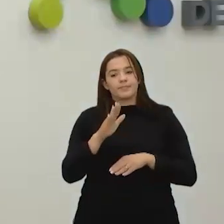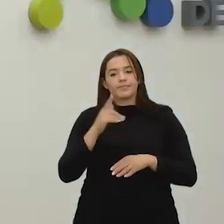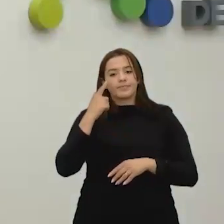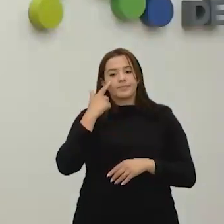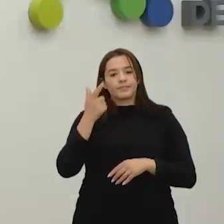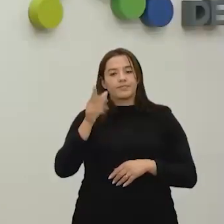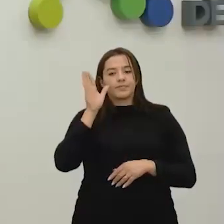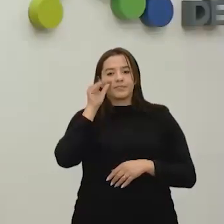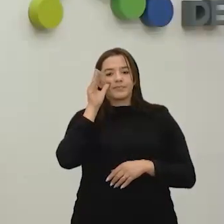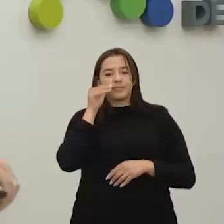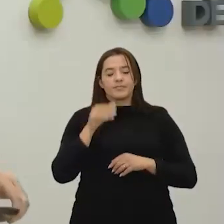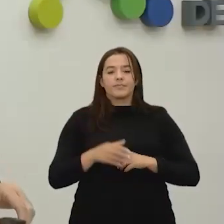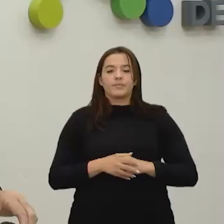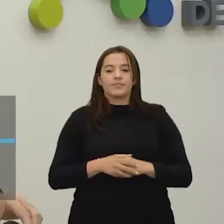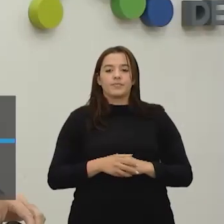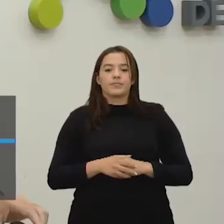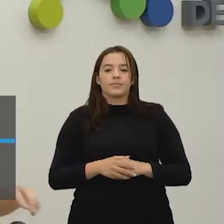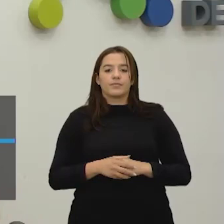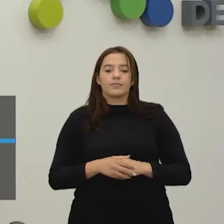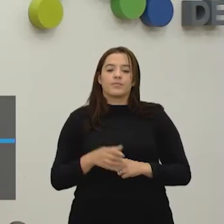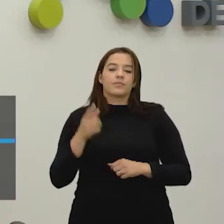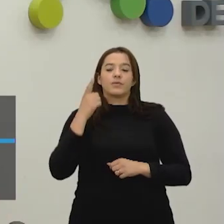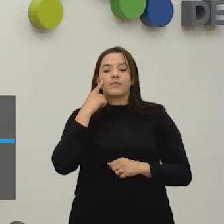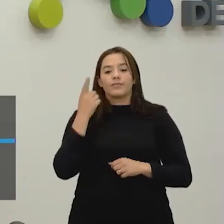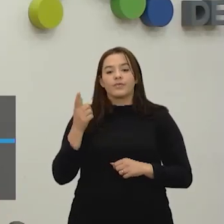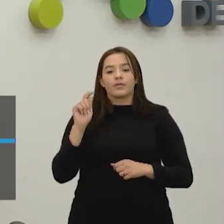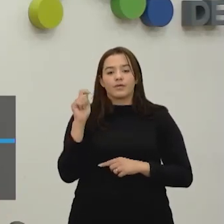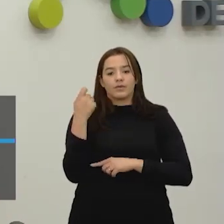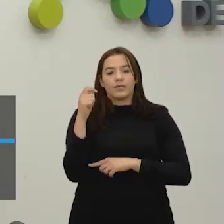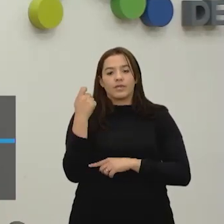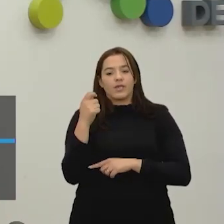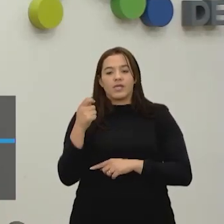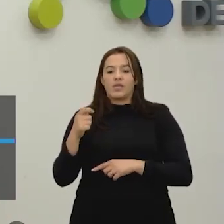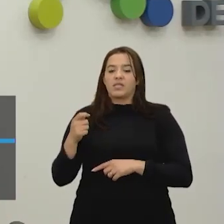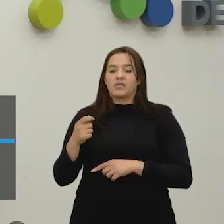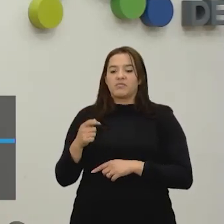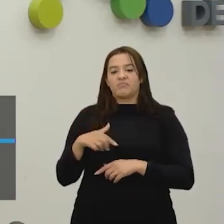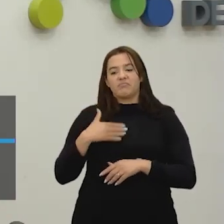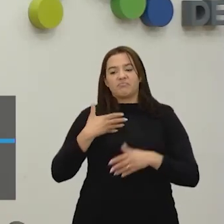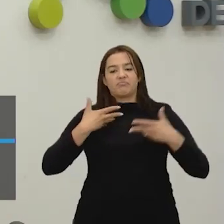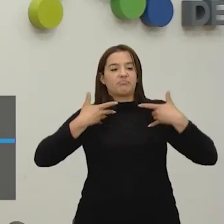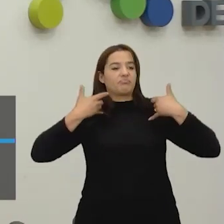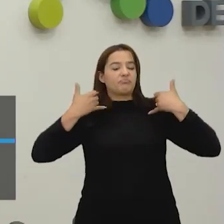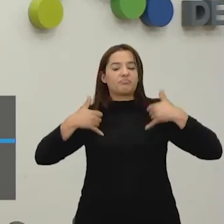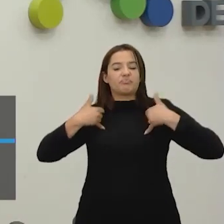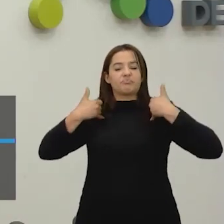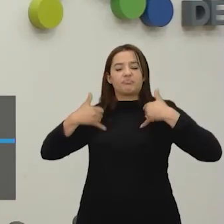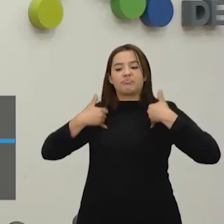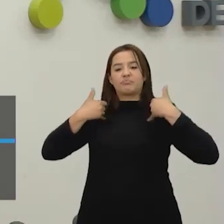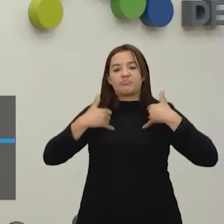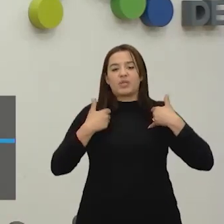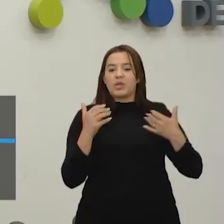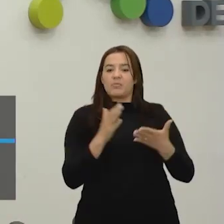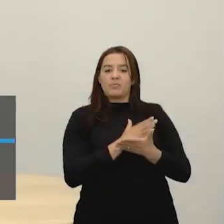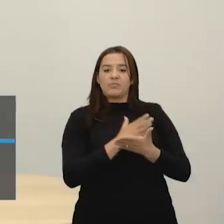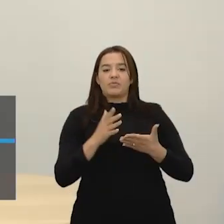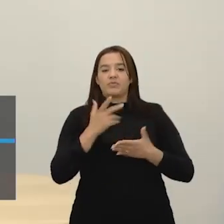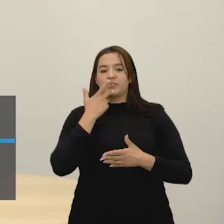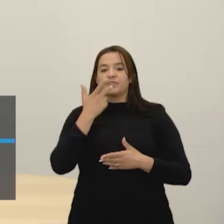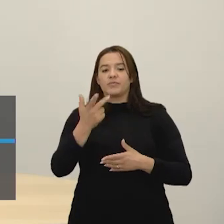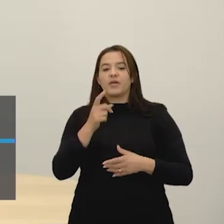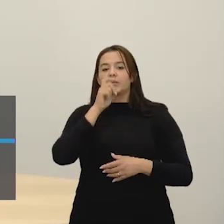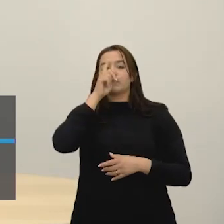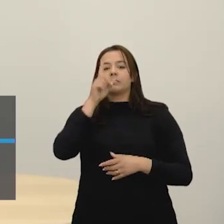agora rapidinho, Mafê, você já ouviu falar que a Argentina é meio arrogante, meio prepotente? Tem esse mito, né, do argentino? Tem